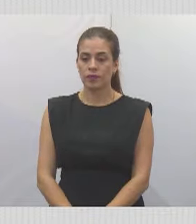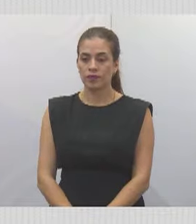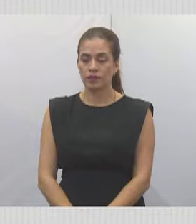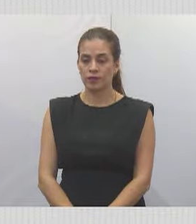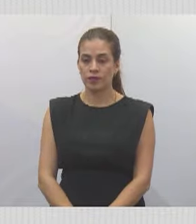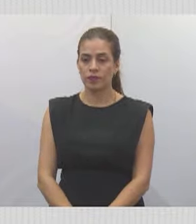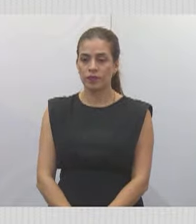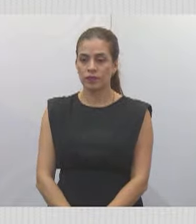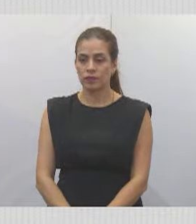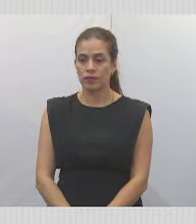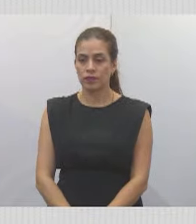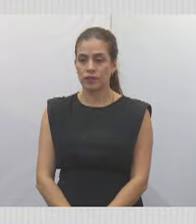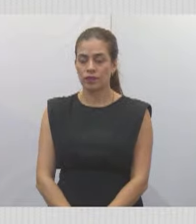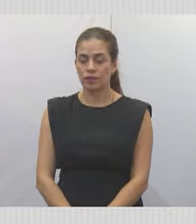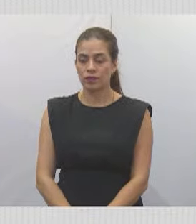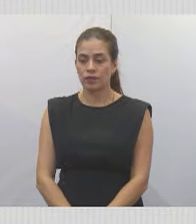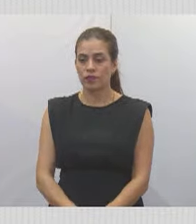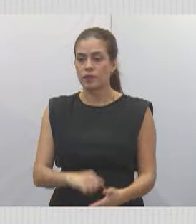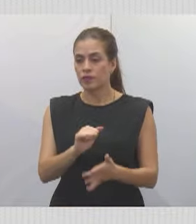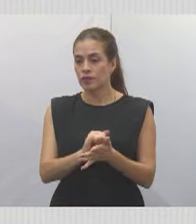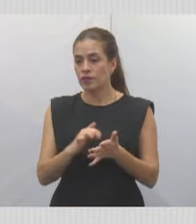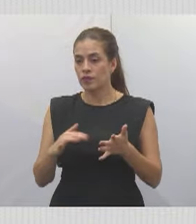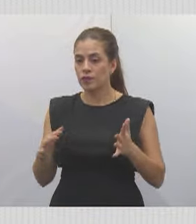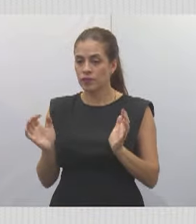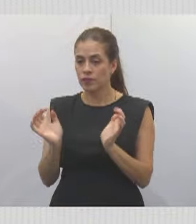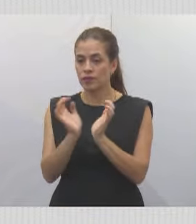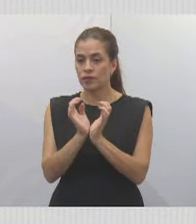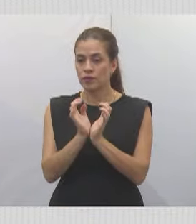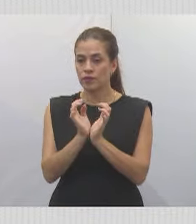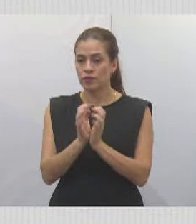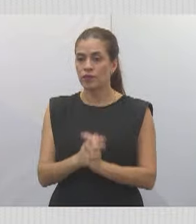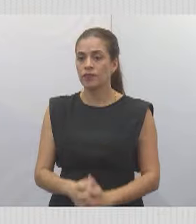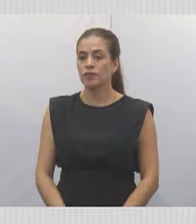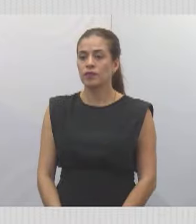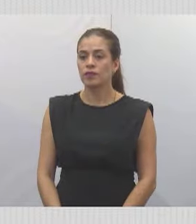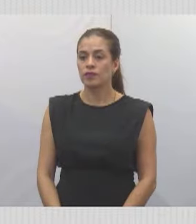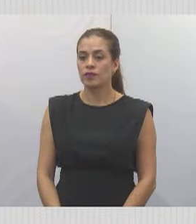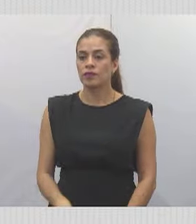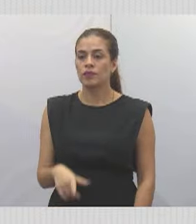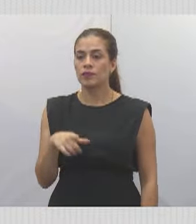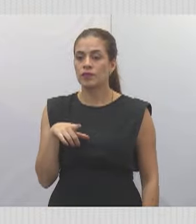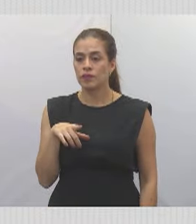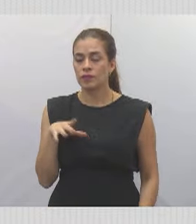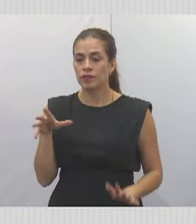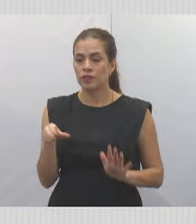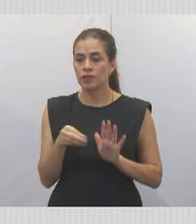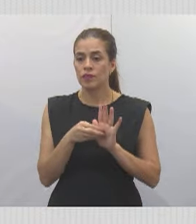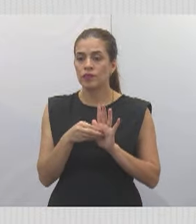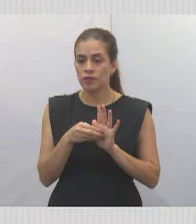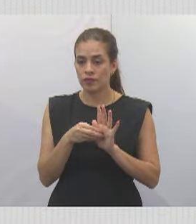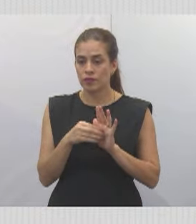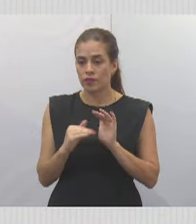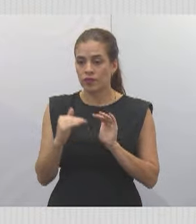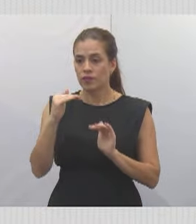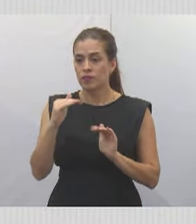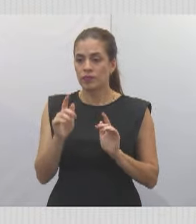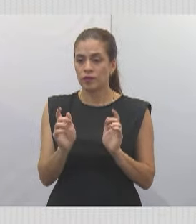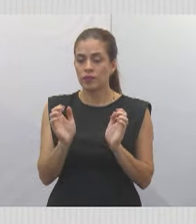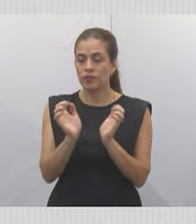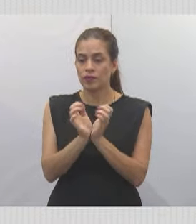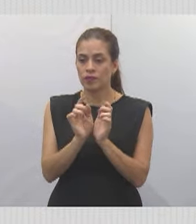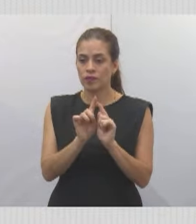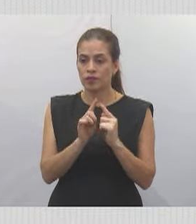gente. Atividades coletivas, tivemos um incremento de 22% no atendimento em grupo, que